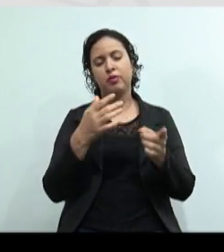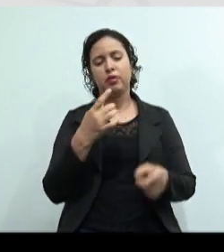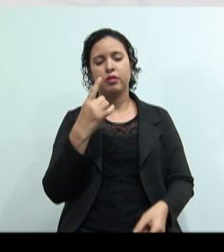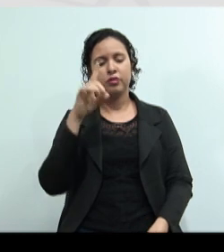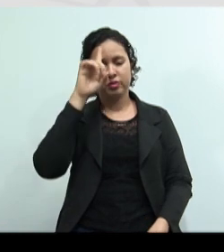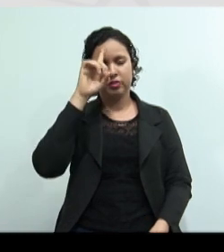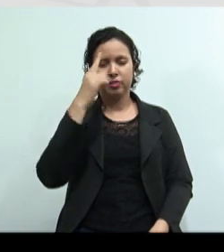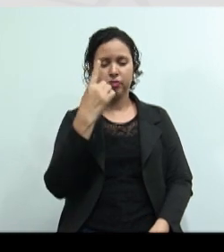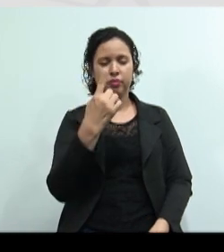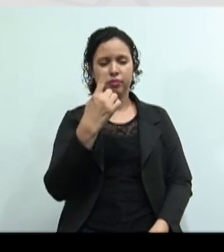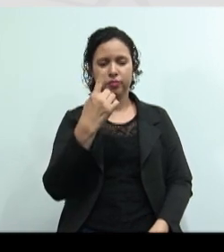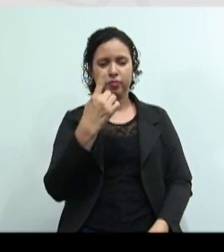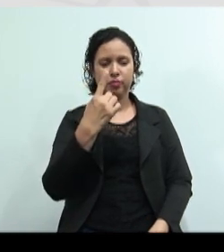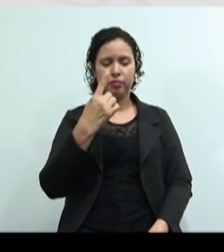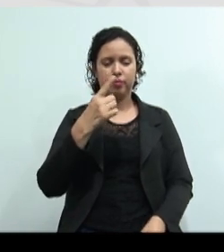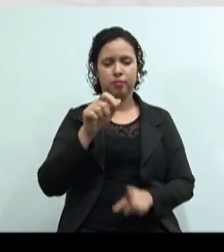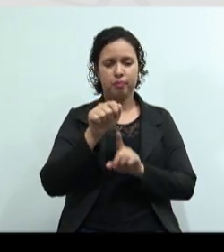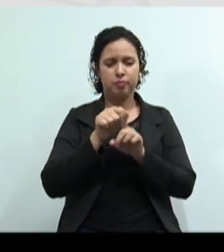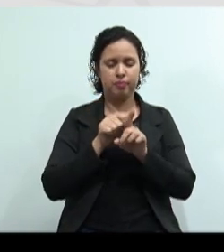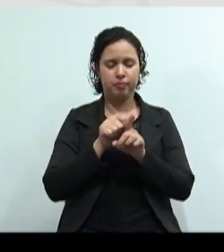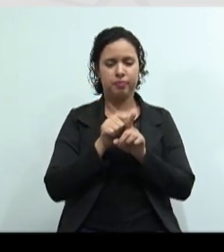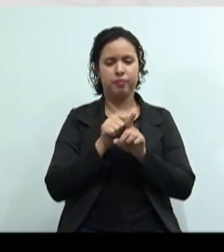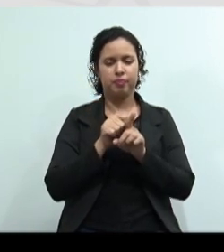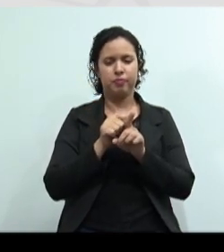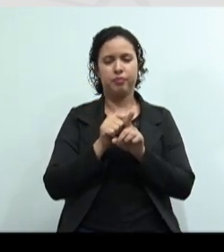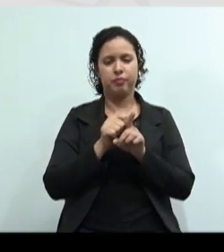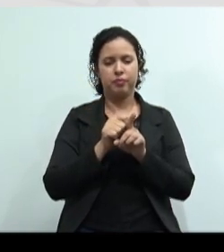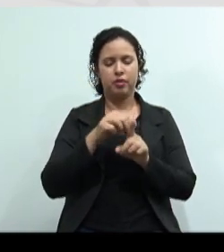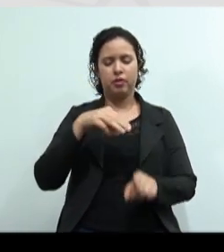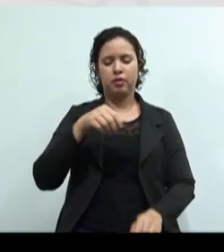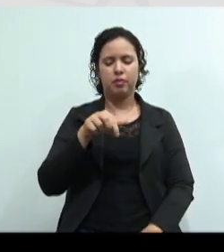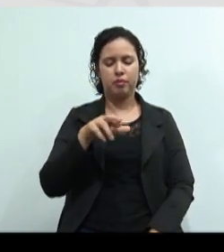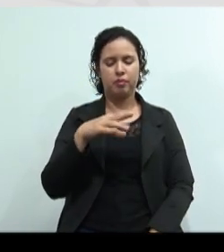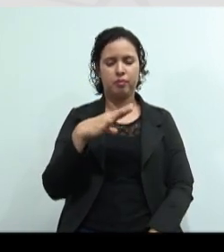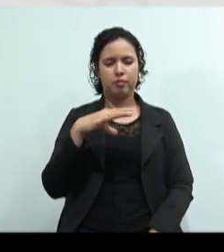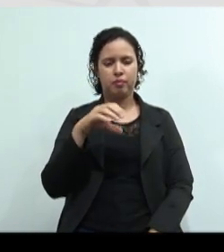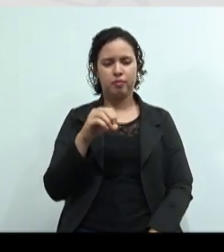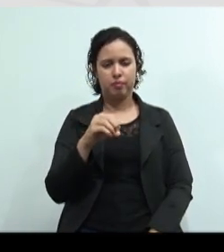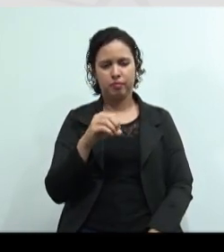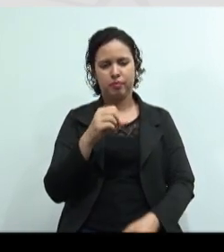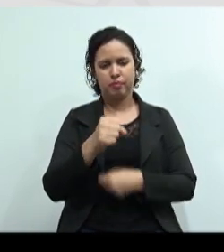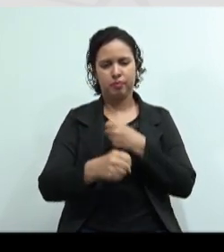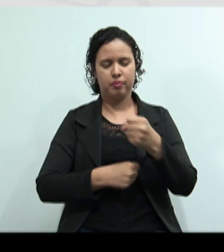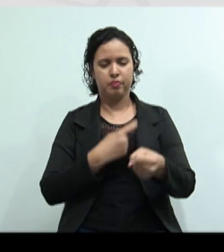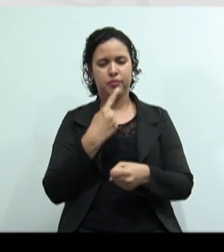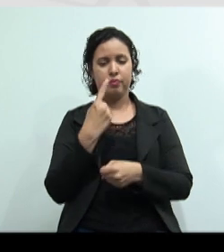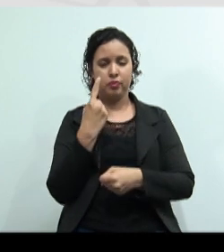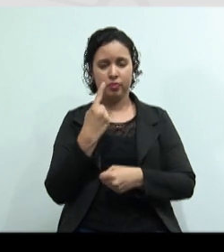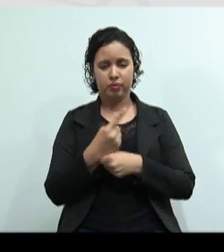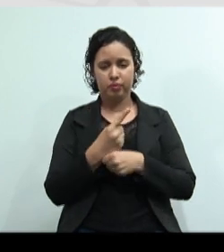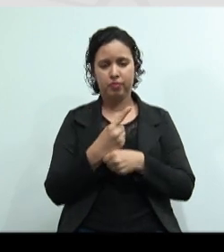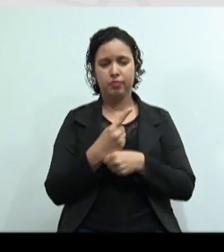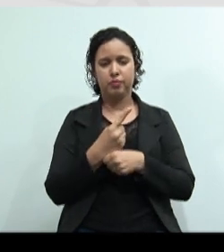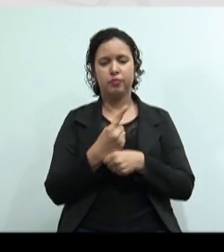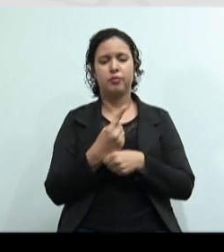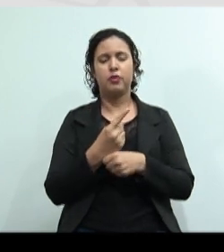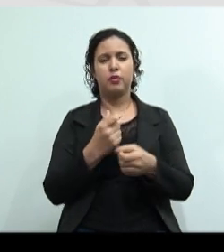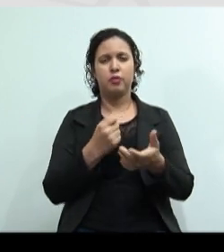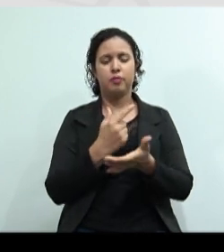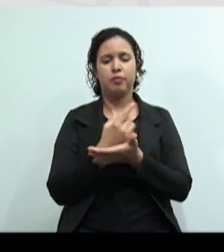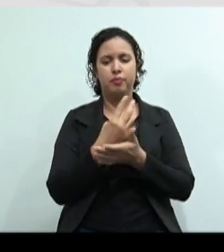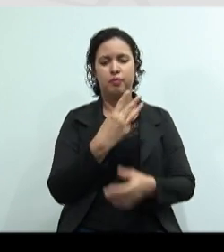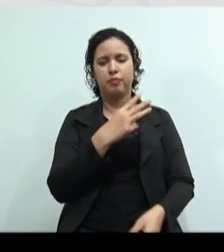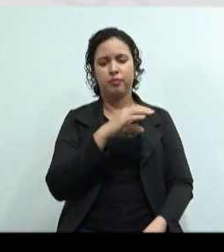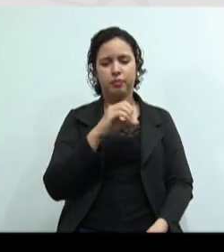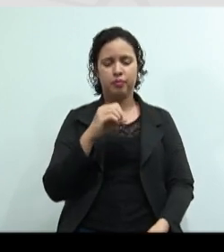R$ 4,00. Em 10/3, foi feito o quê? Produção e venda de 50 pudins, sabendo que a